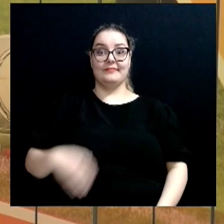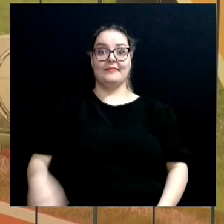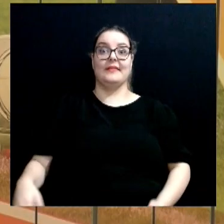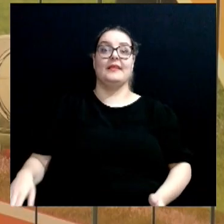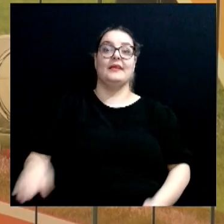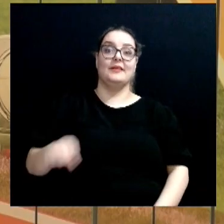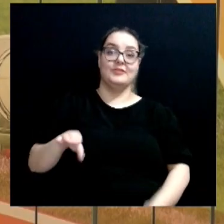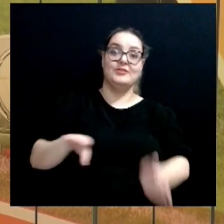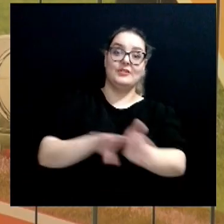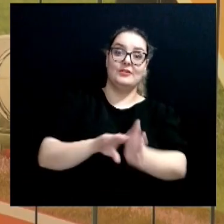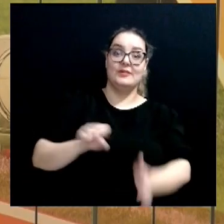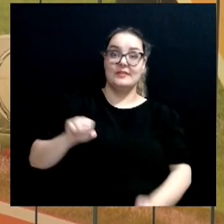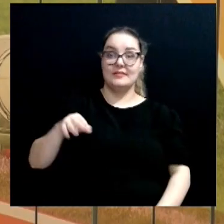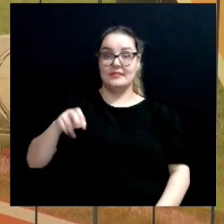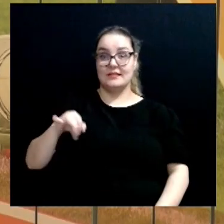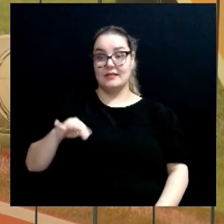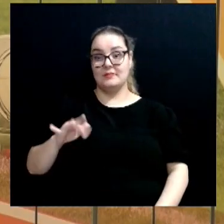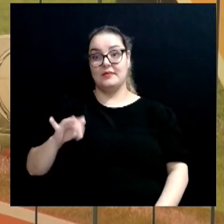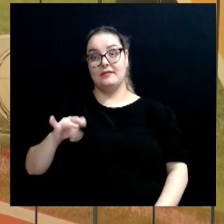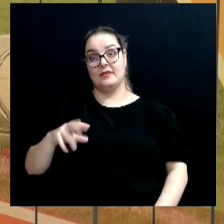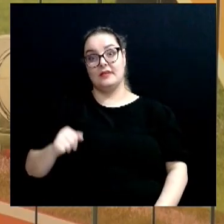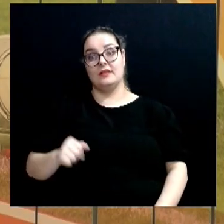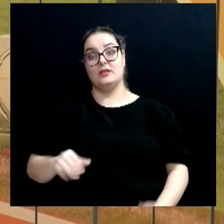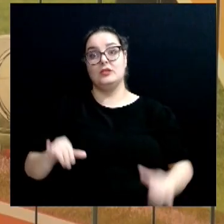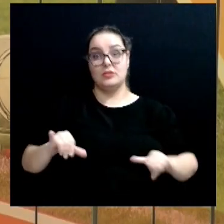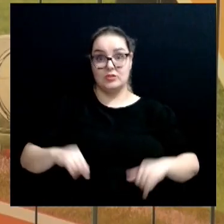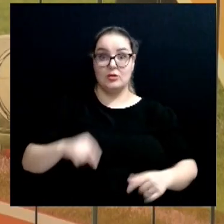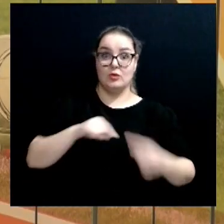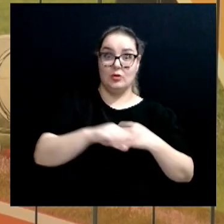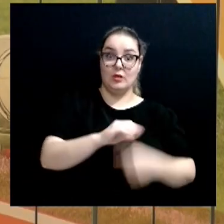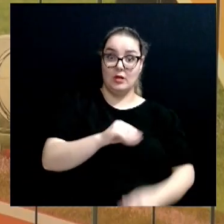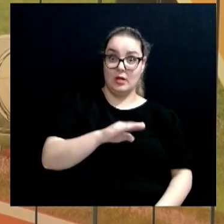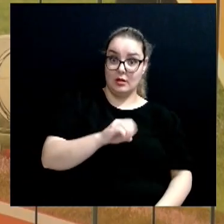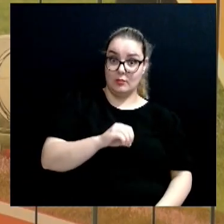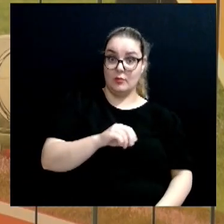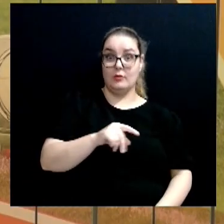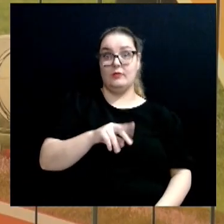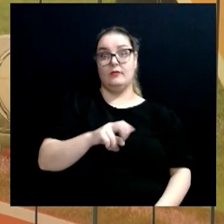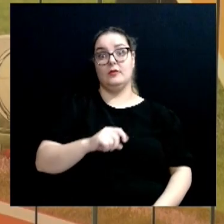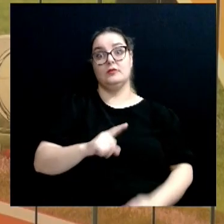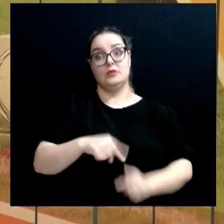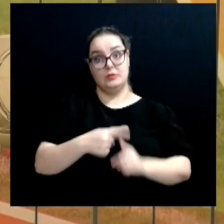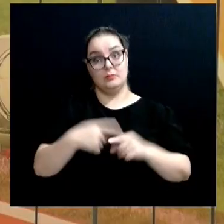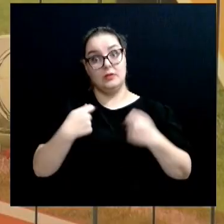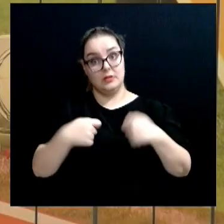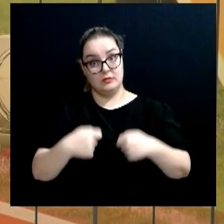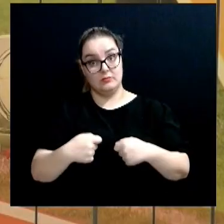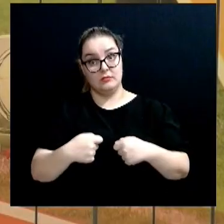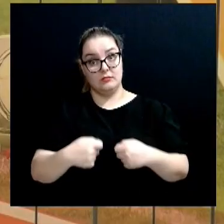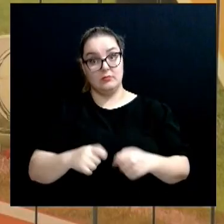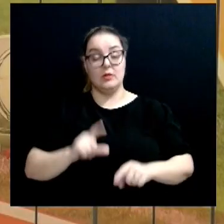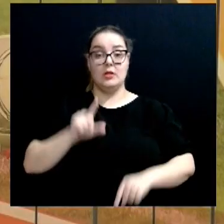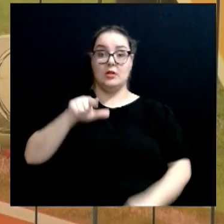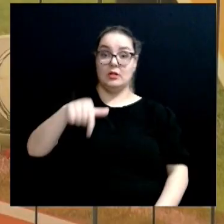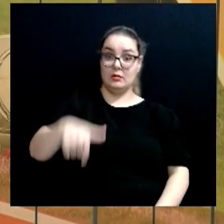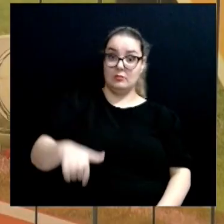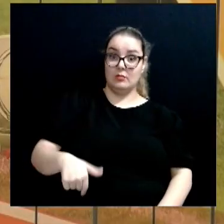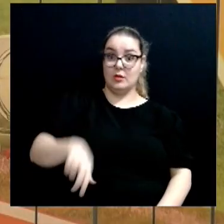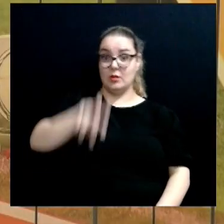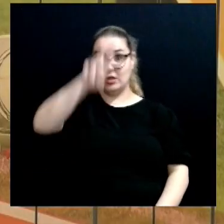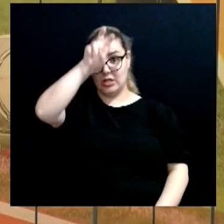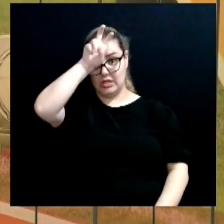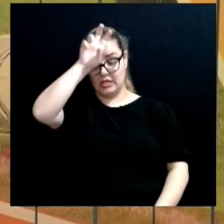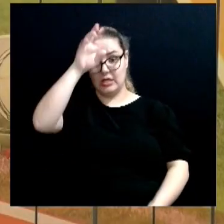na segunda fase contra Cabo Verde, precisando da prorrogação. Depois, contra o Egito, perdia o jogo